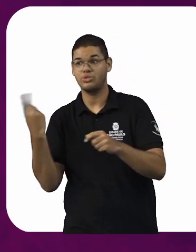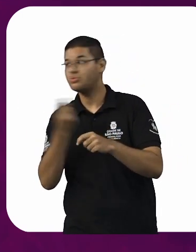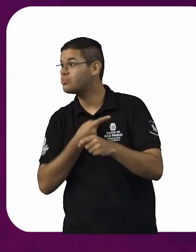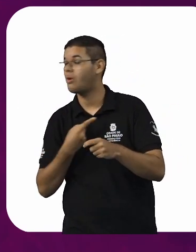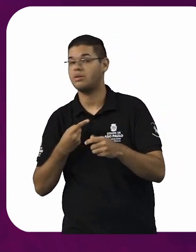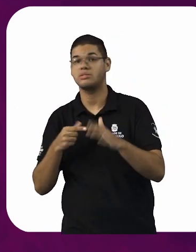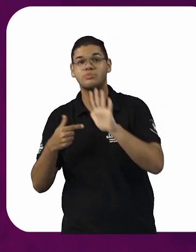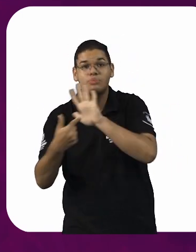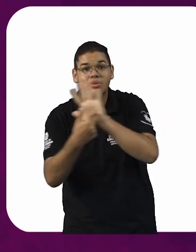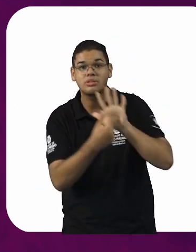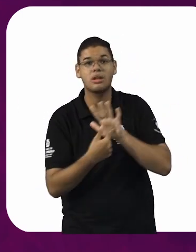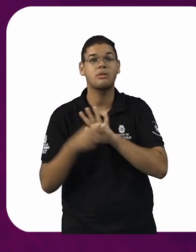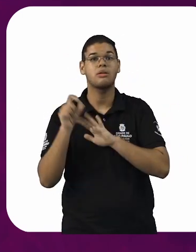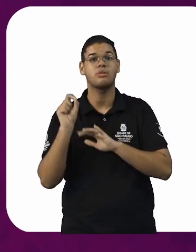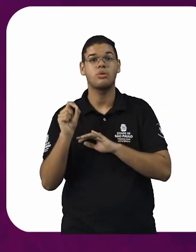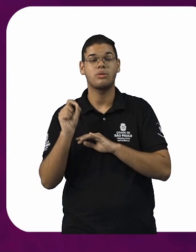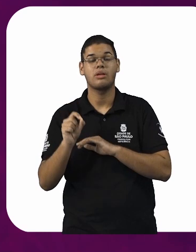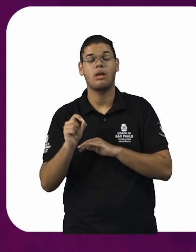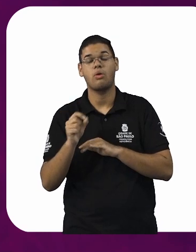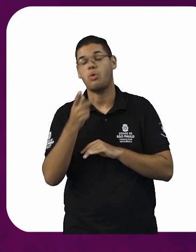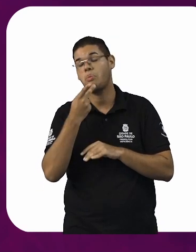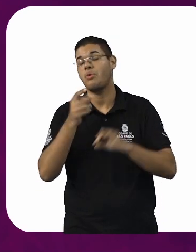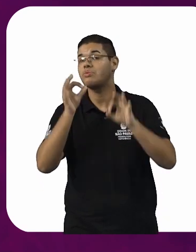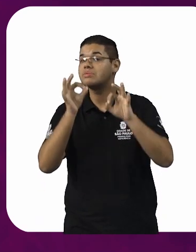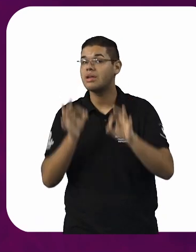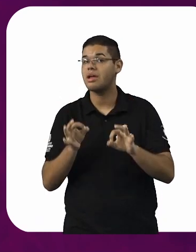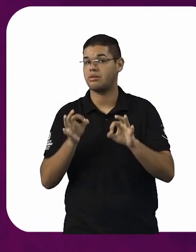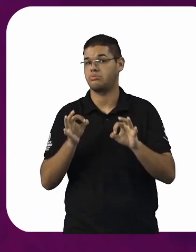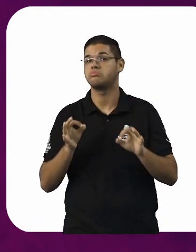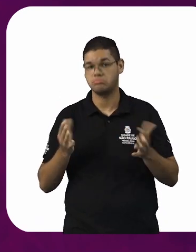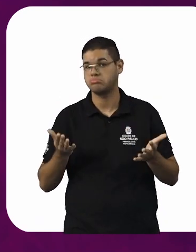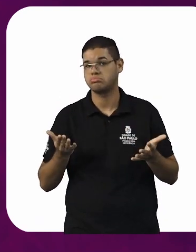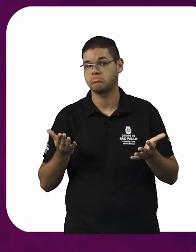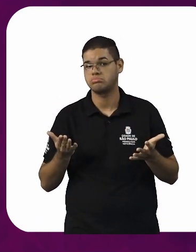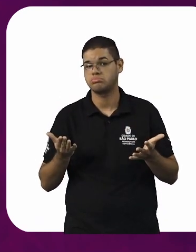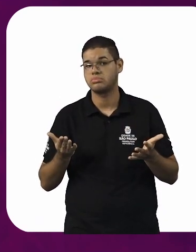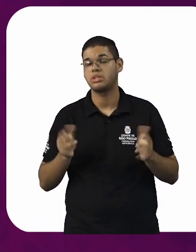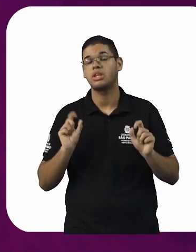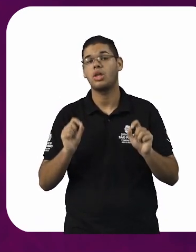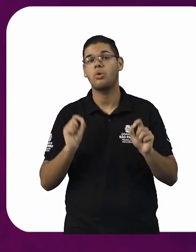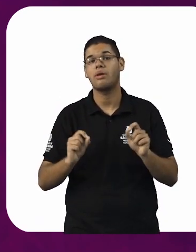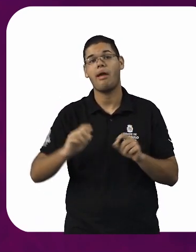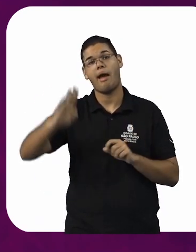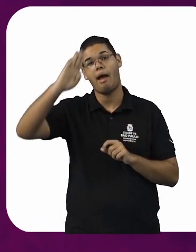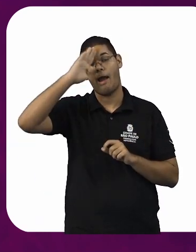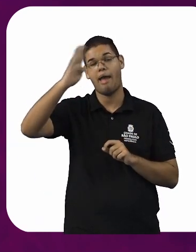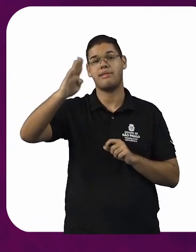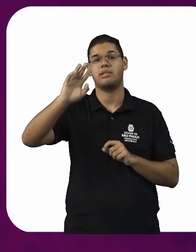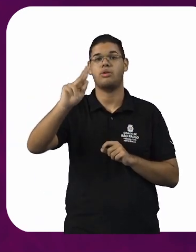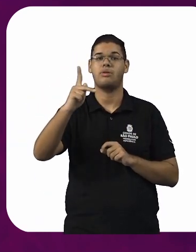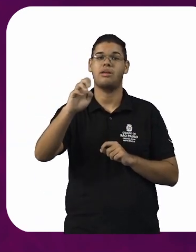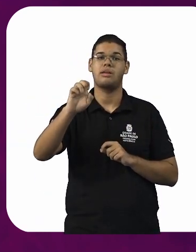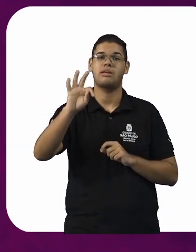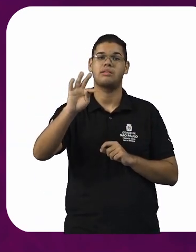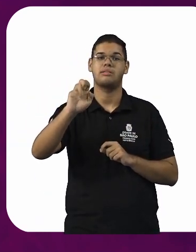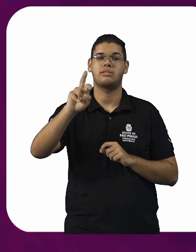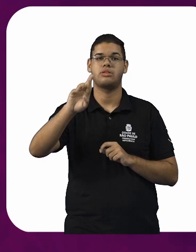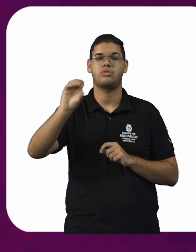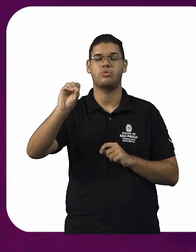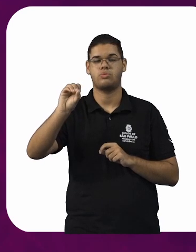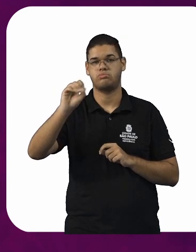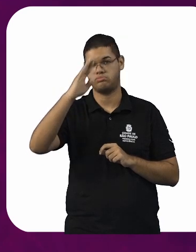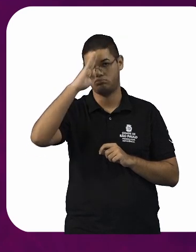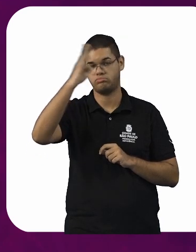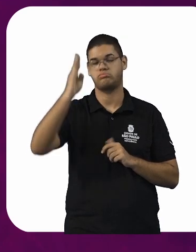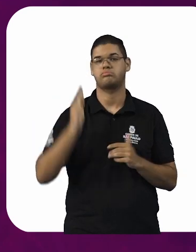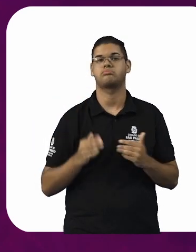instituímos como o correto, bem entre aspas, que é a heterossexualidade. Então, só o fato de existir, você morre pelo